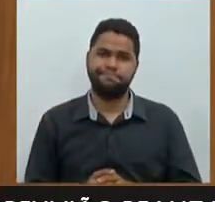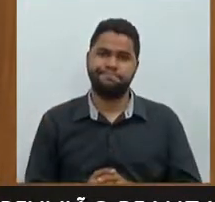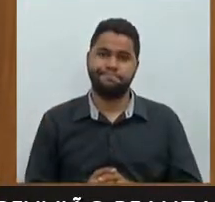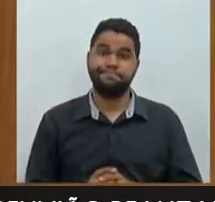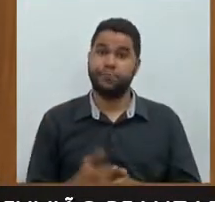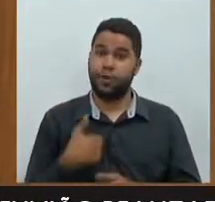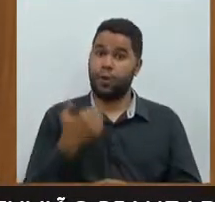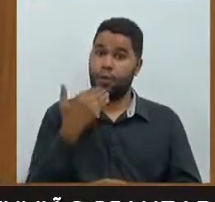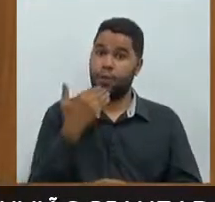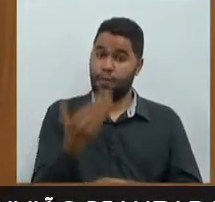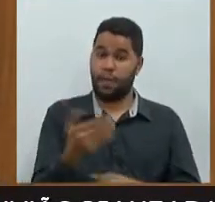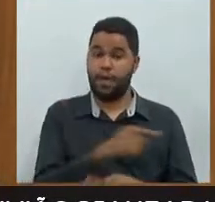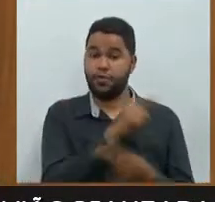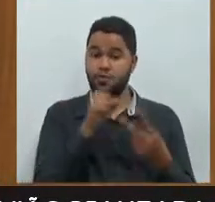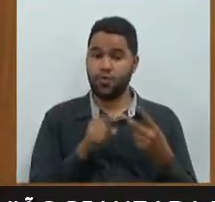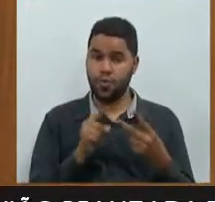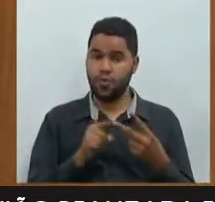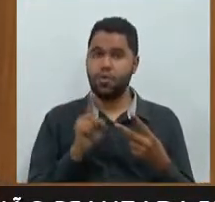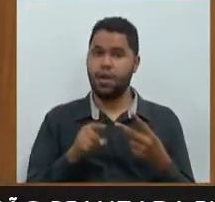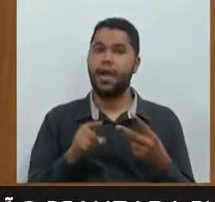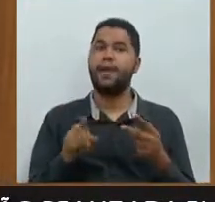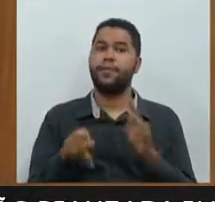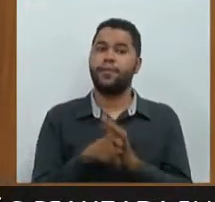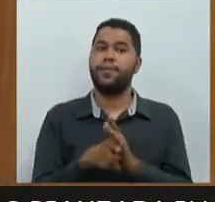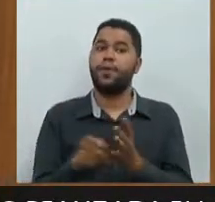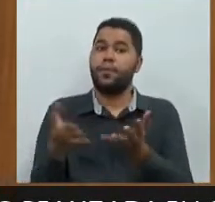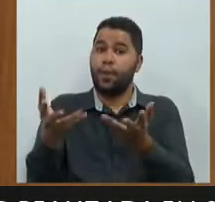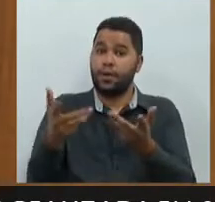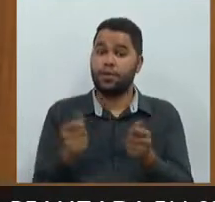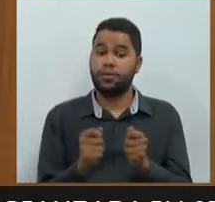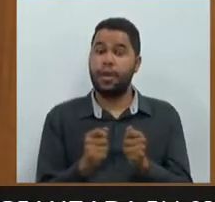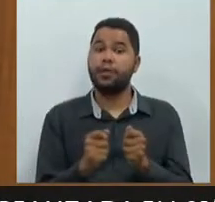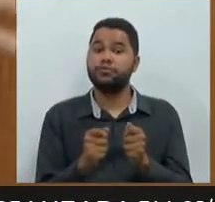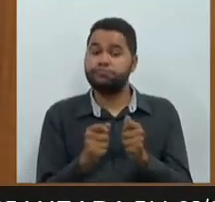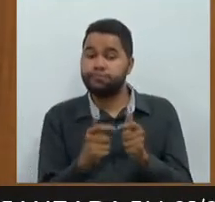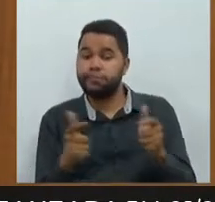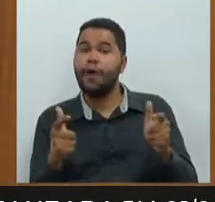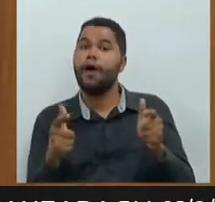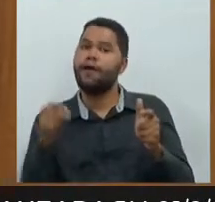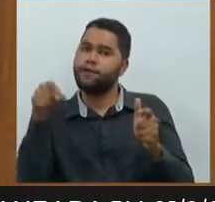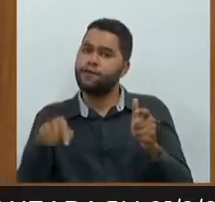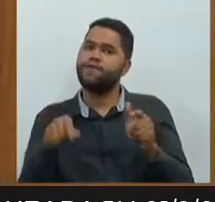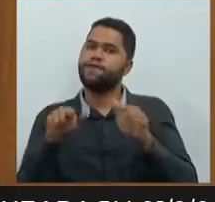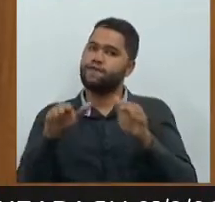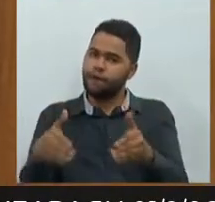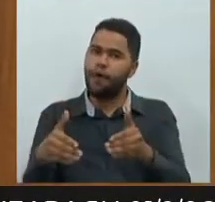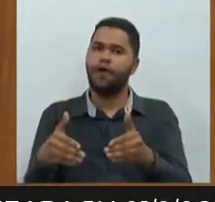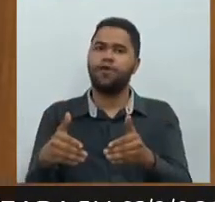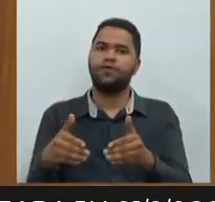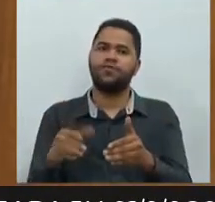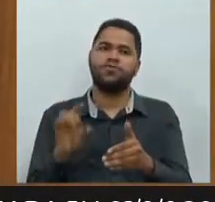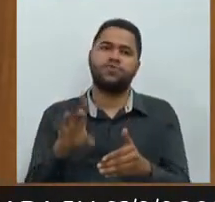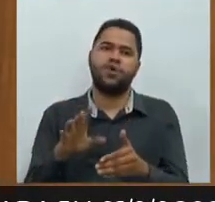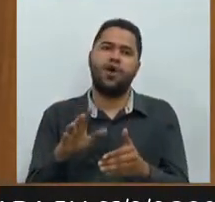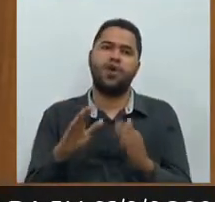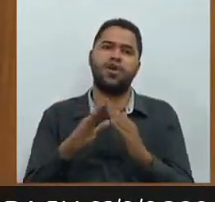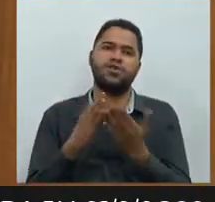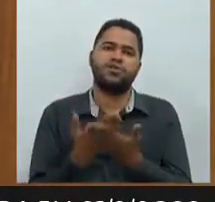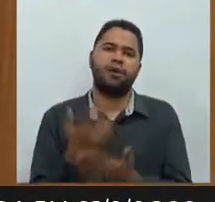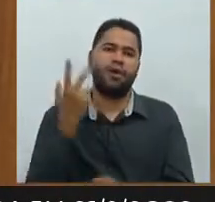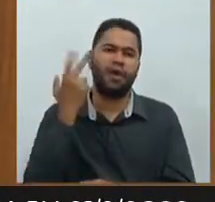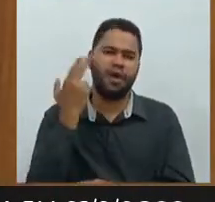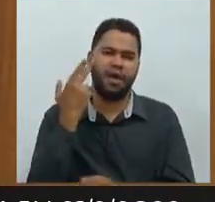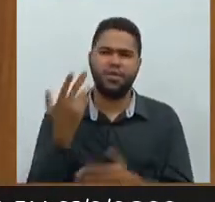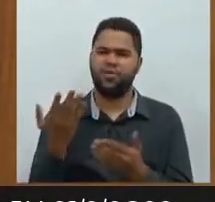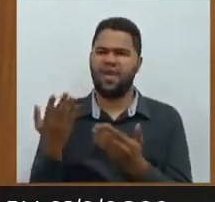segundo requerimento, a expansão do atendimento da sala de recursos, voltadas para a escola regular. Não se pode falar em fechar